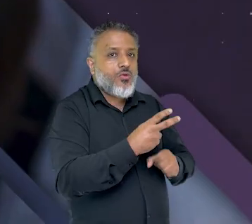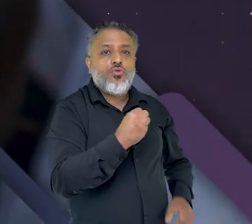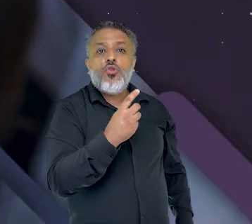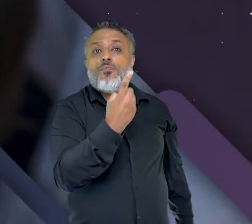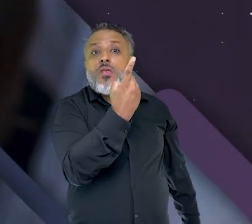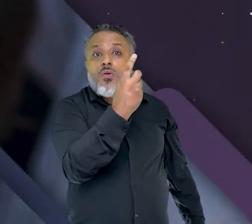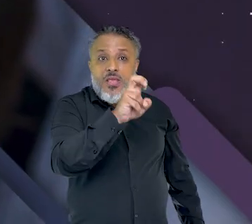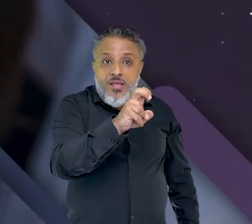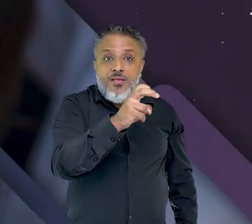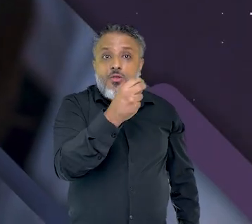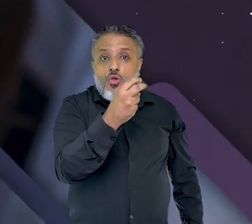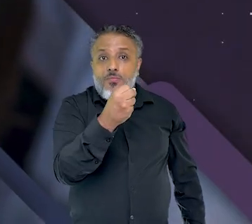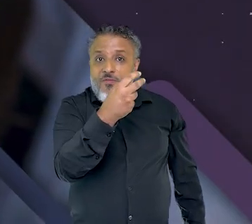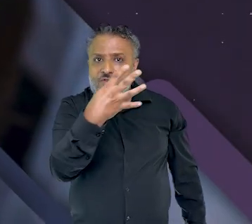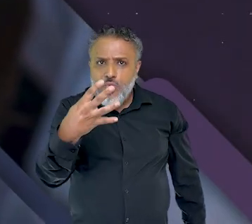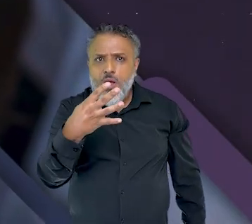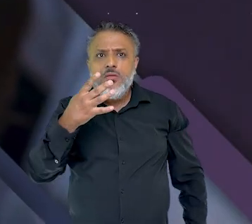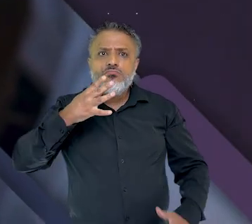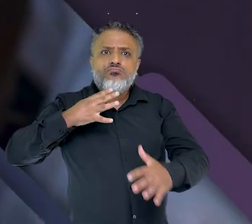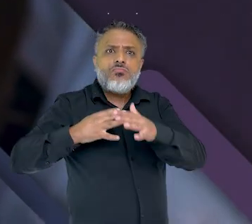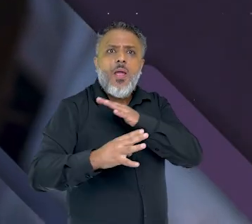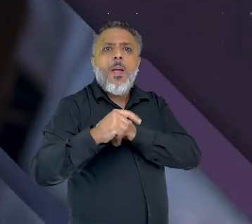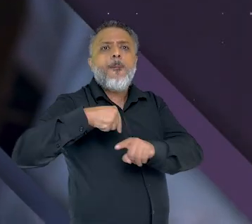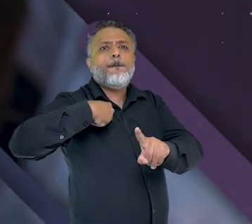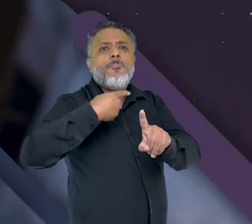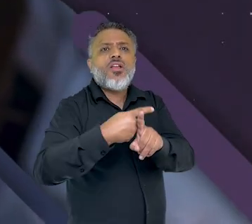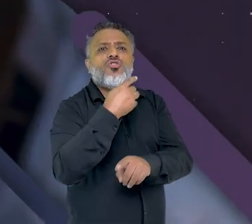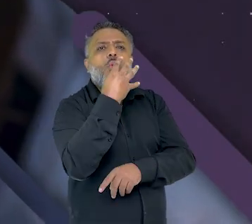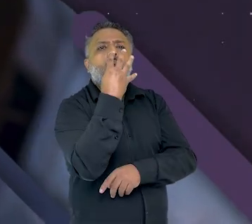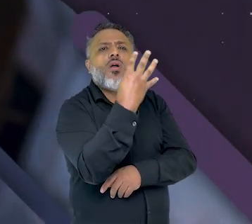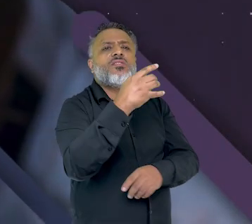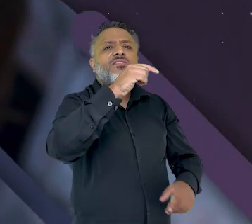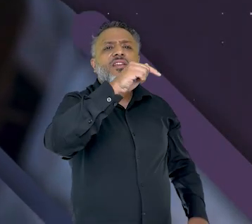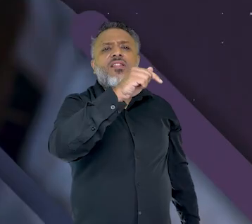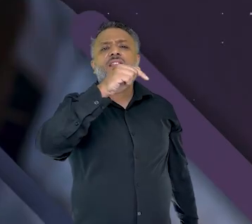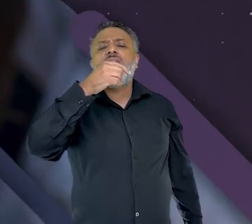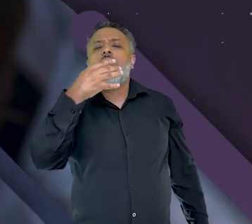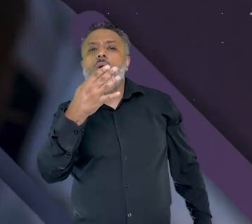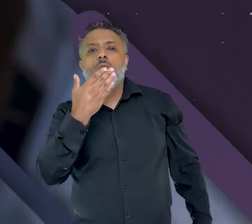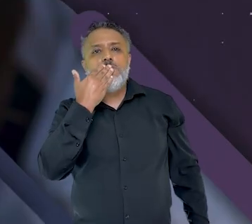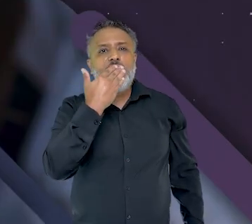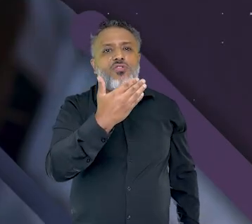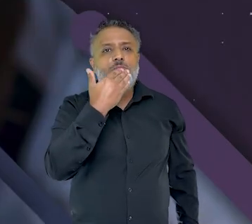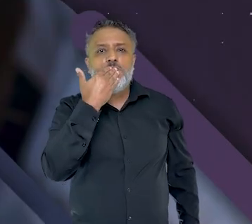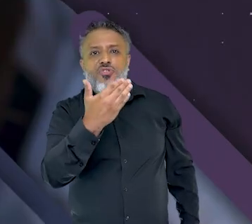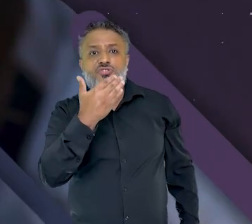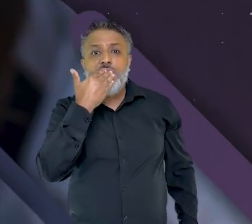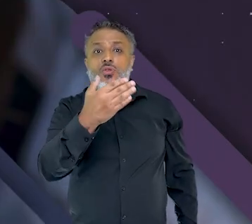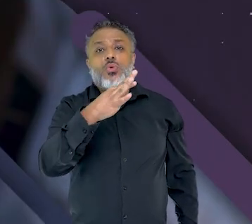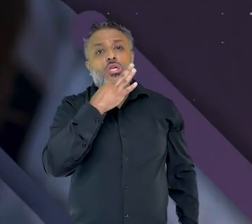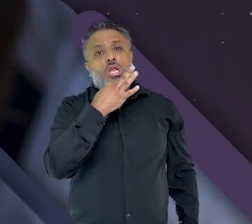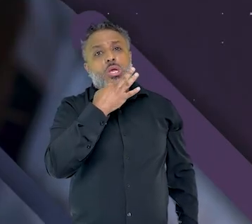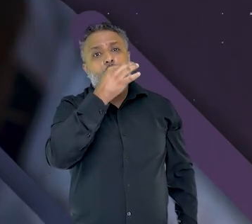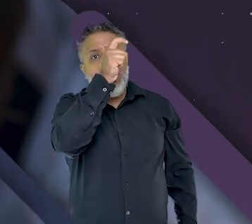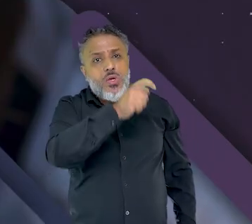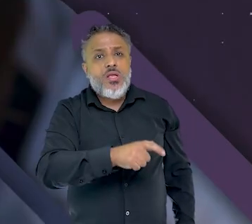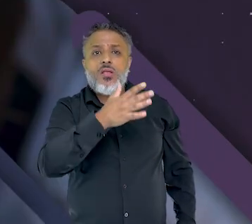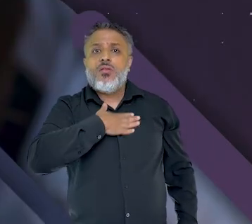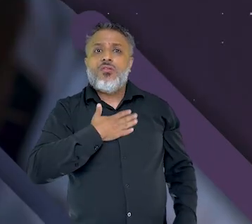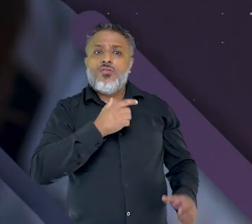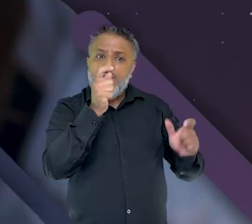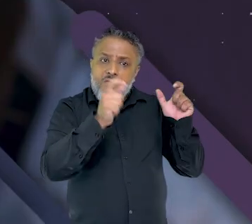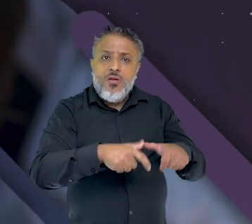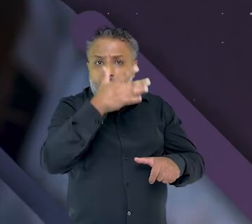2024, o Brasil recebeu mais de 454 mil solicitações de reconhecimento da condição de